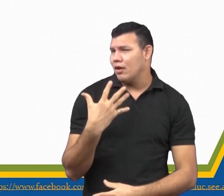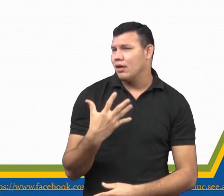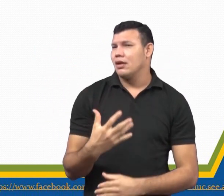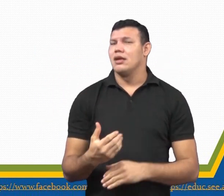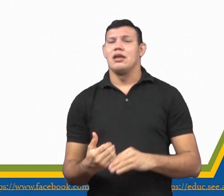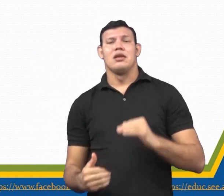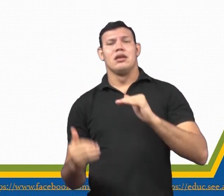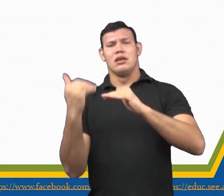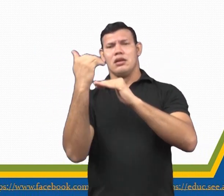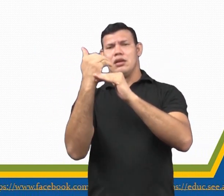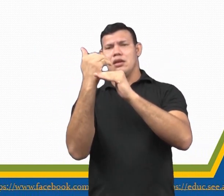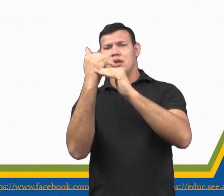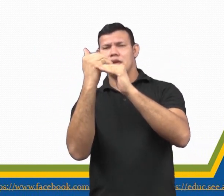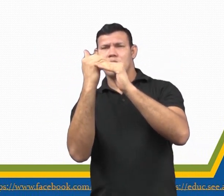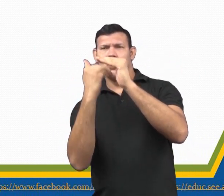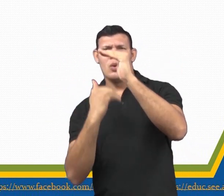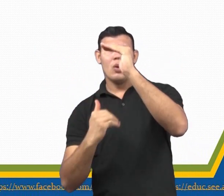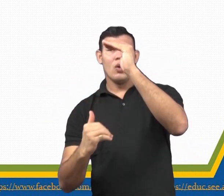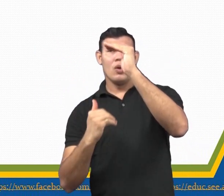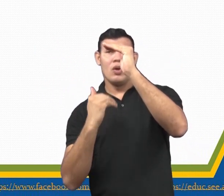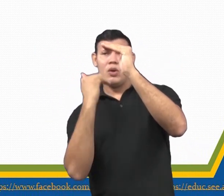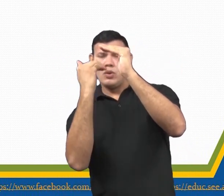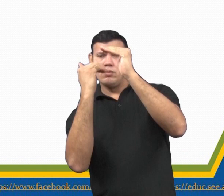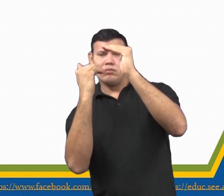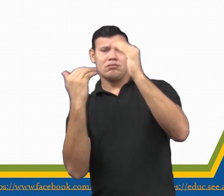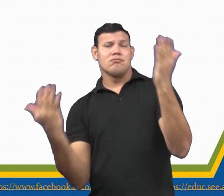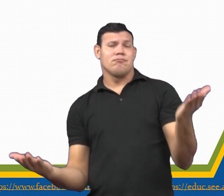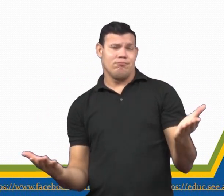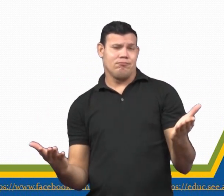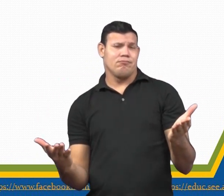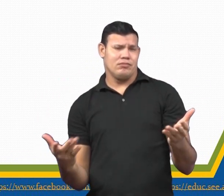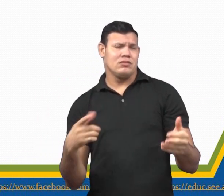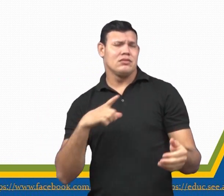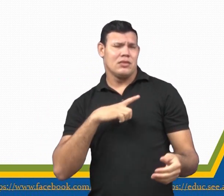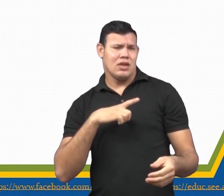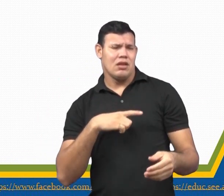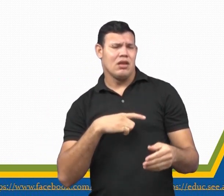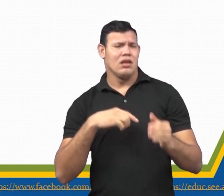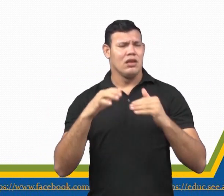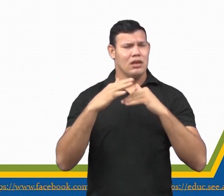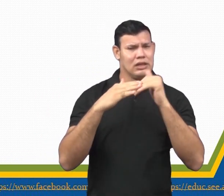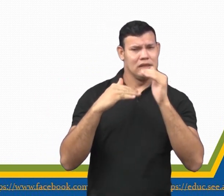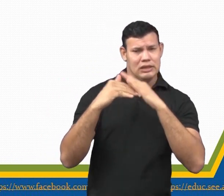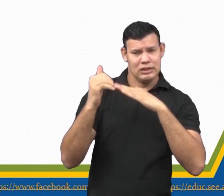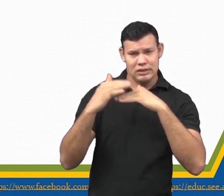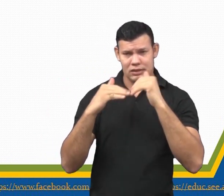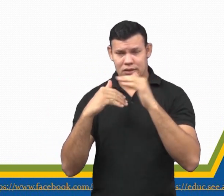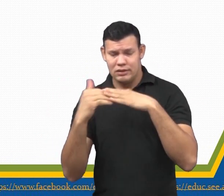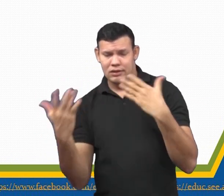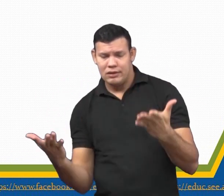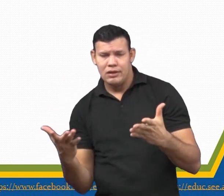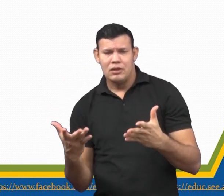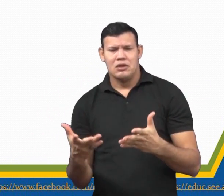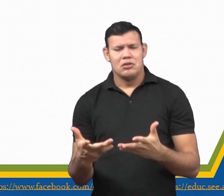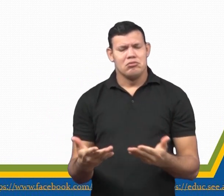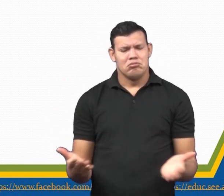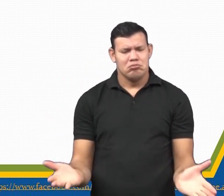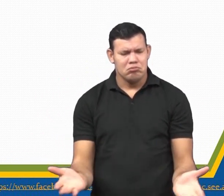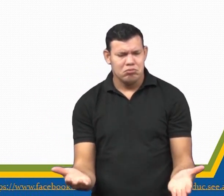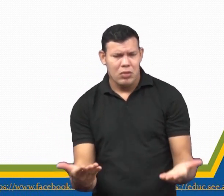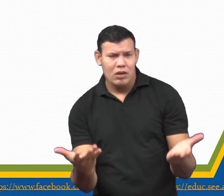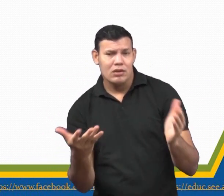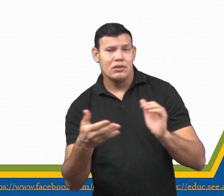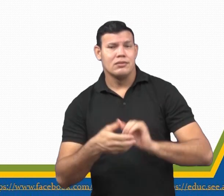subdesenvolvidos e dependentes principalmente das atividades primárias. Algumas regiões são domínio